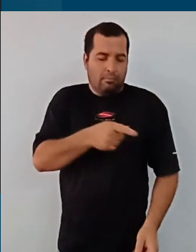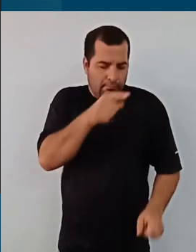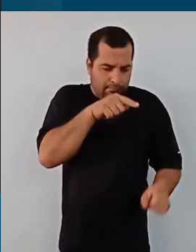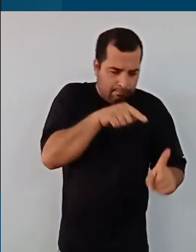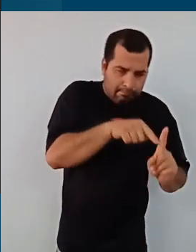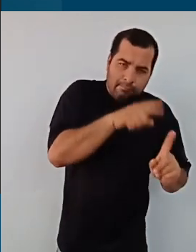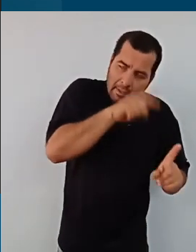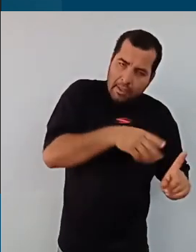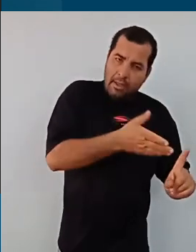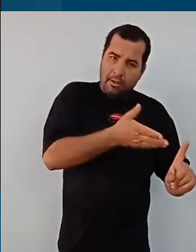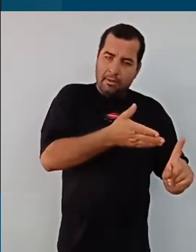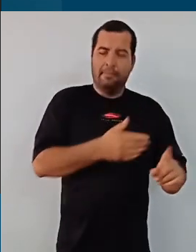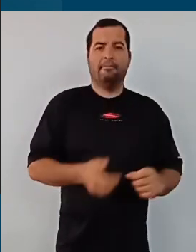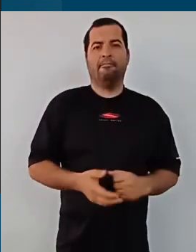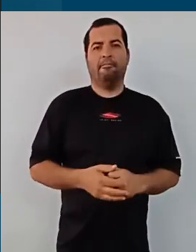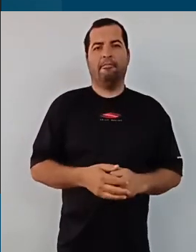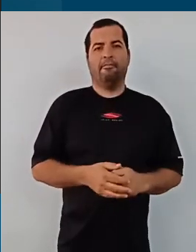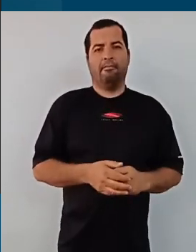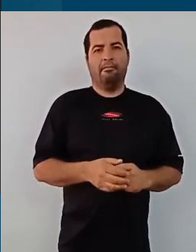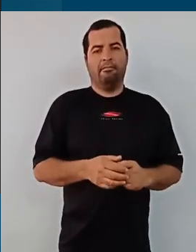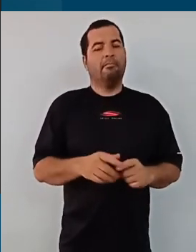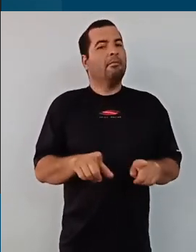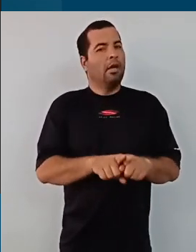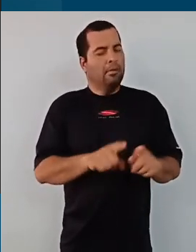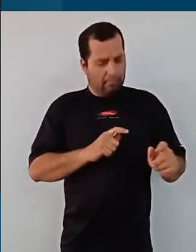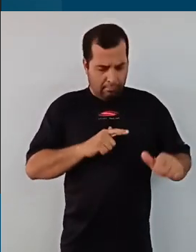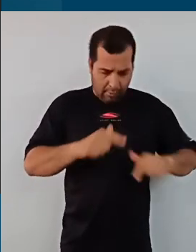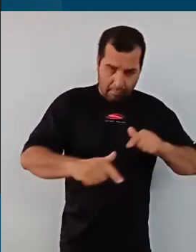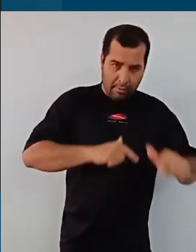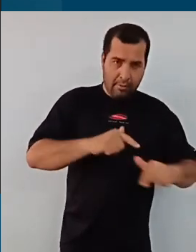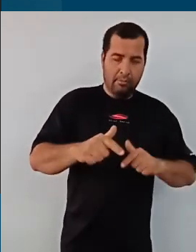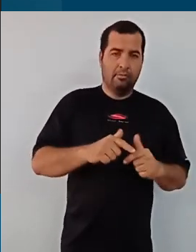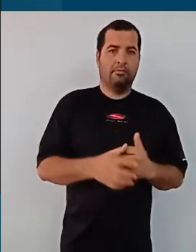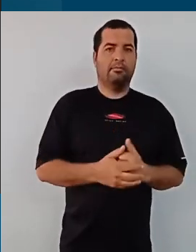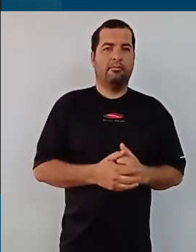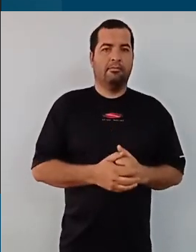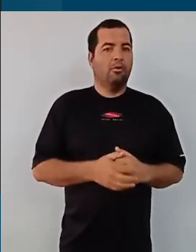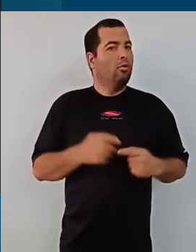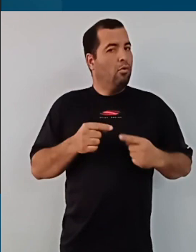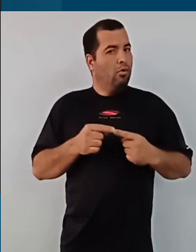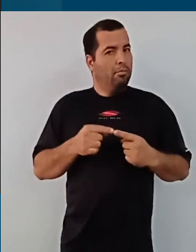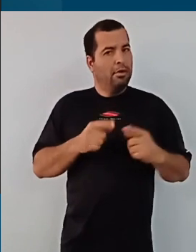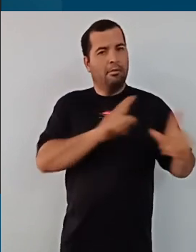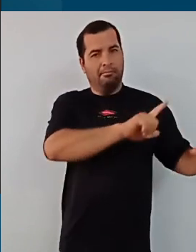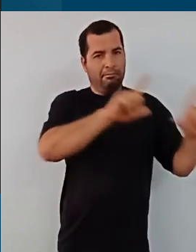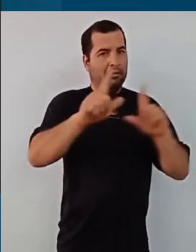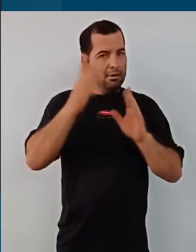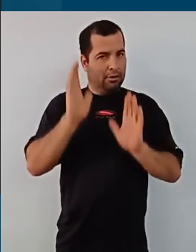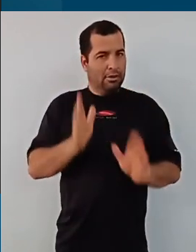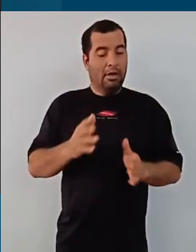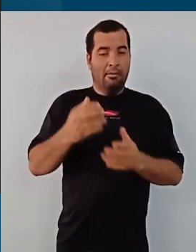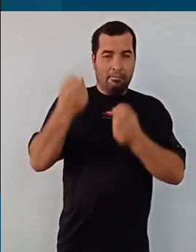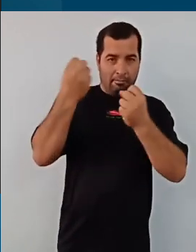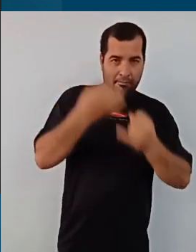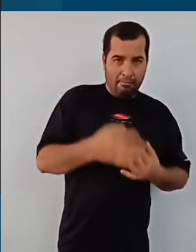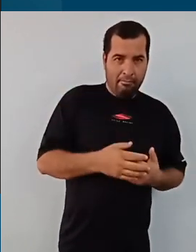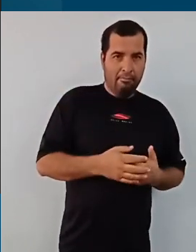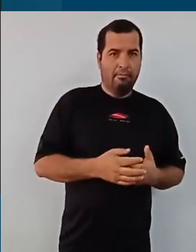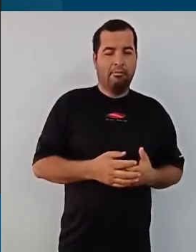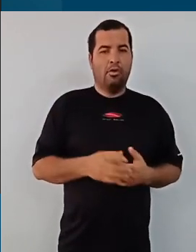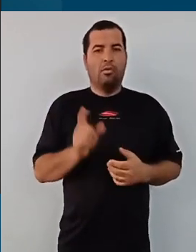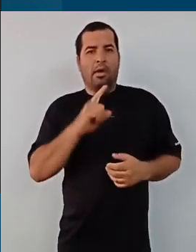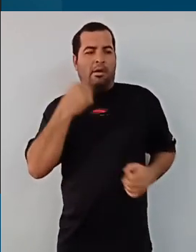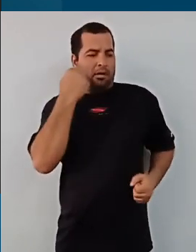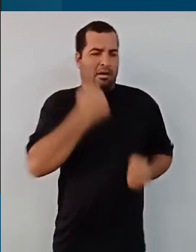ação. Tudo a ver com a tela anterior. E essa ação não é ação motora, não é